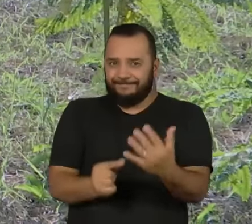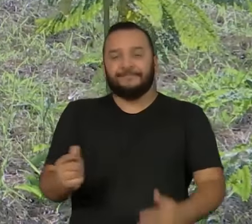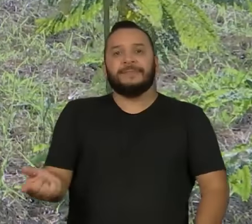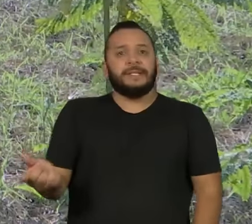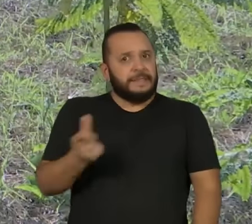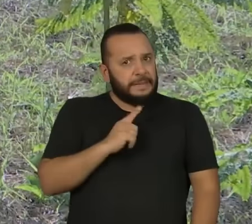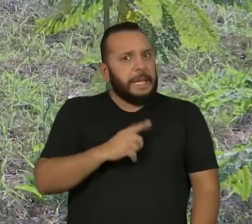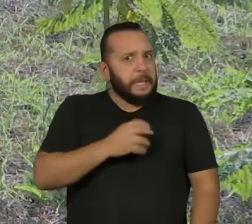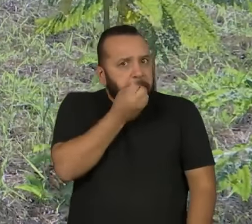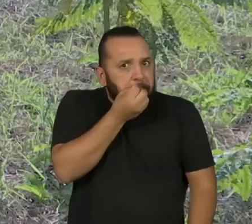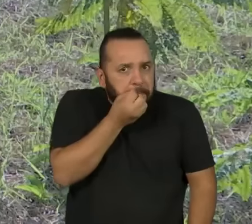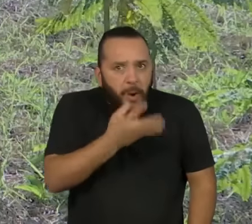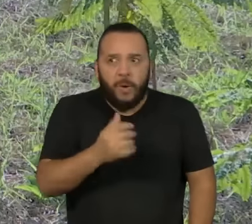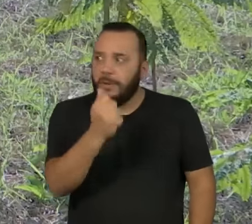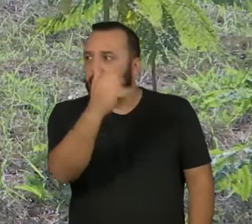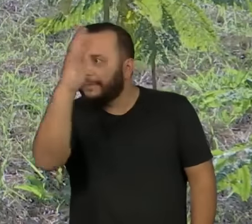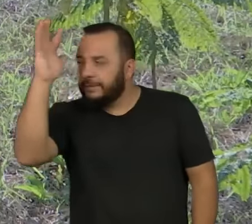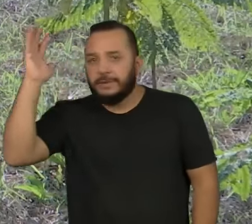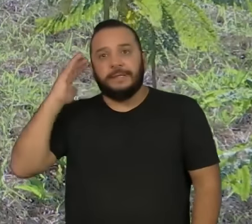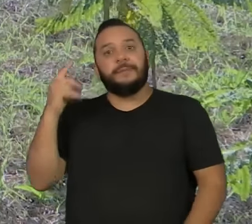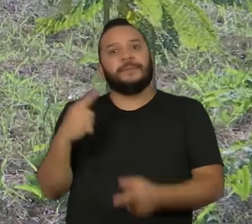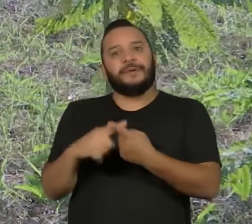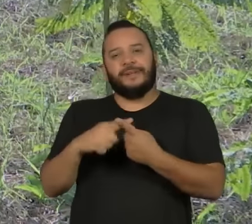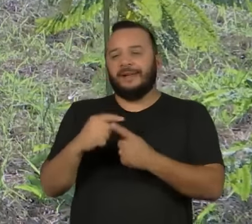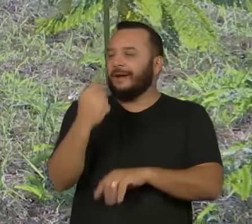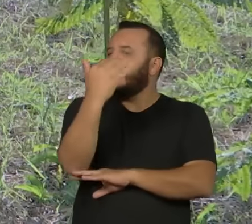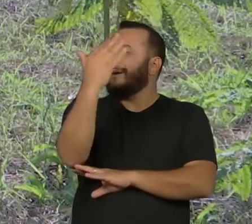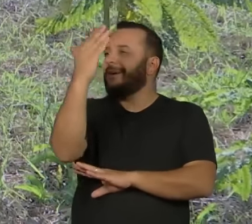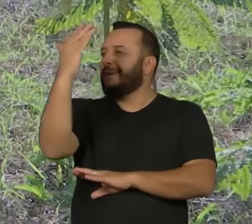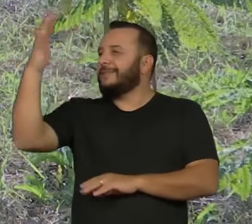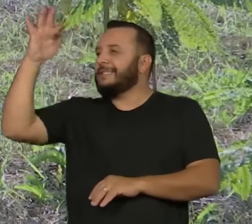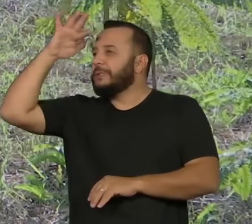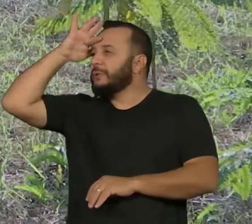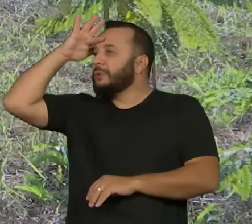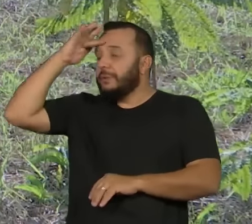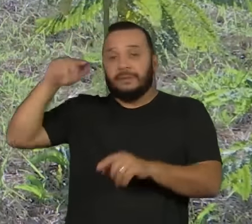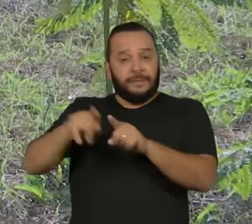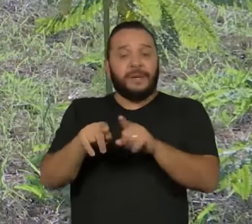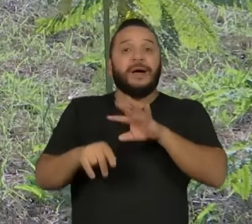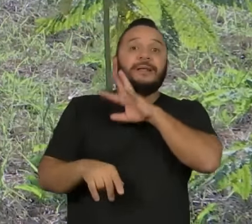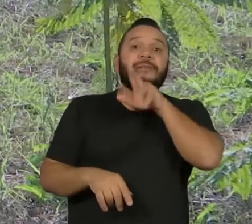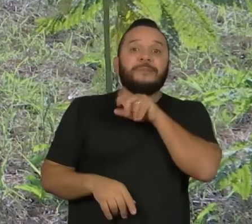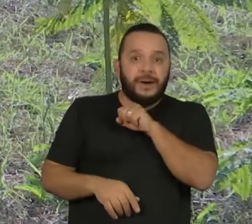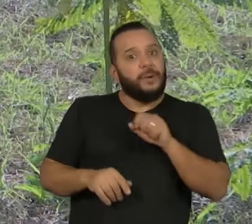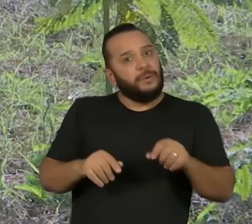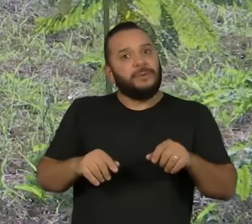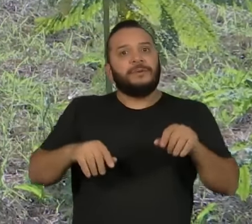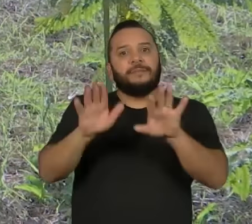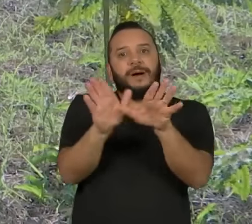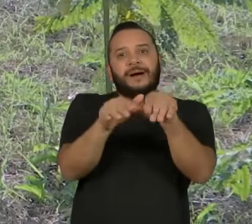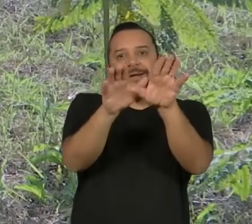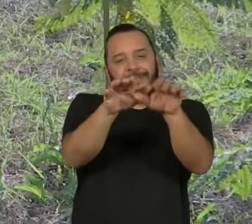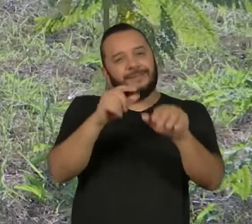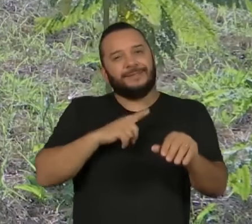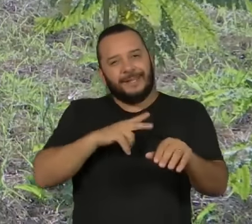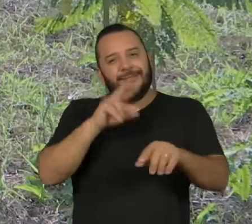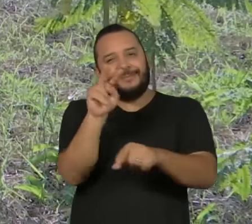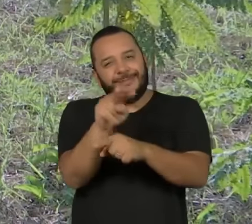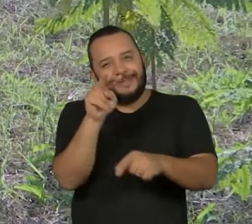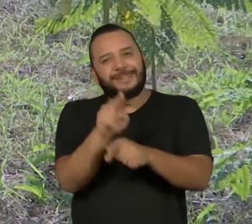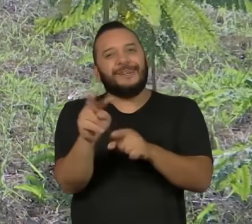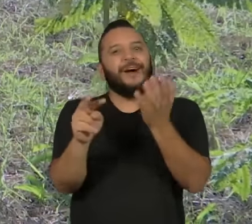os benefícios para a flora, porque as árvores estão crescendo, para a fauna, que vai encontrar abrigo, proteção,